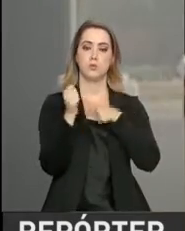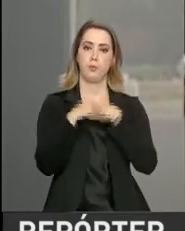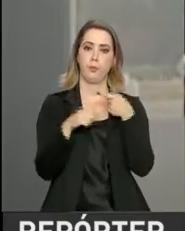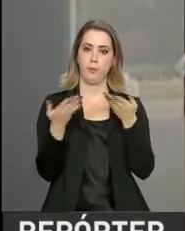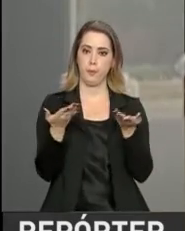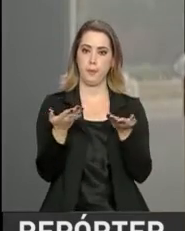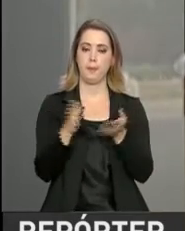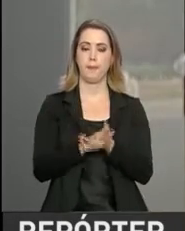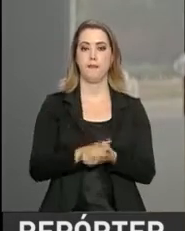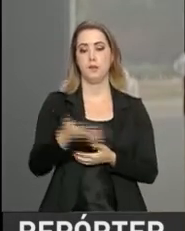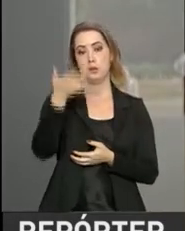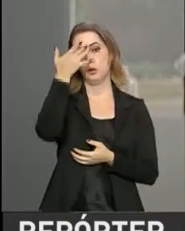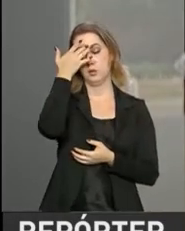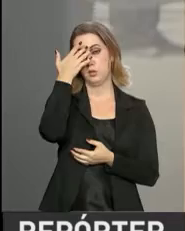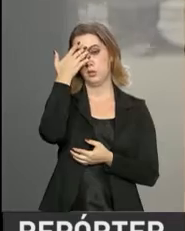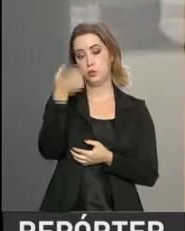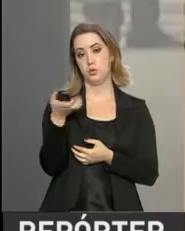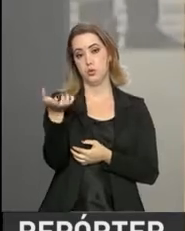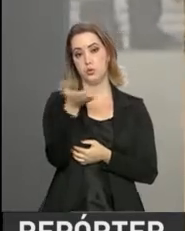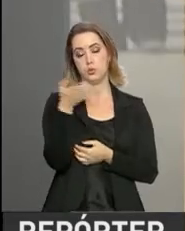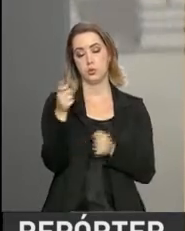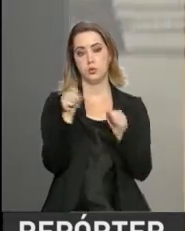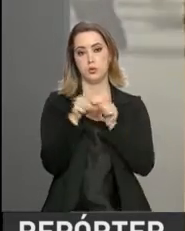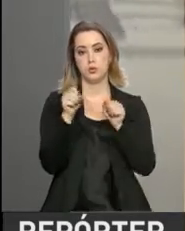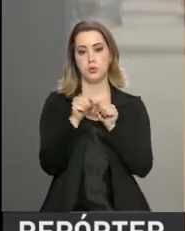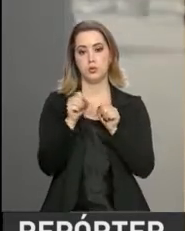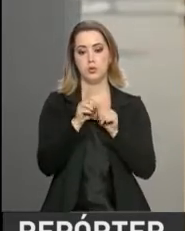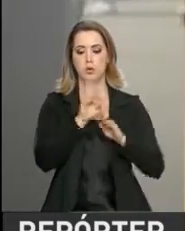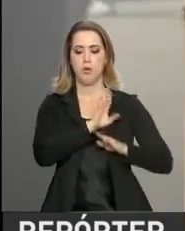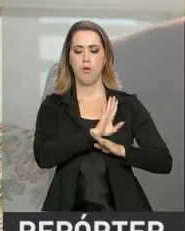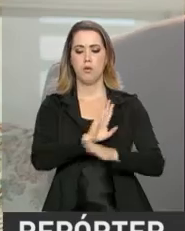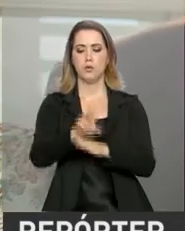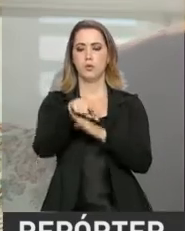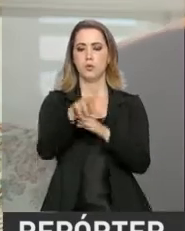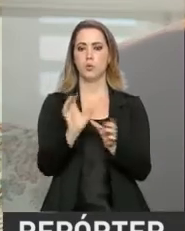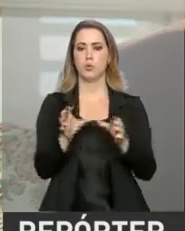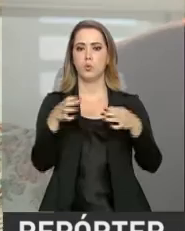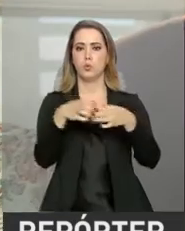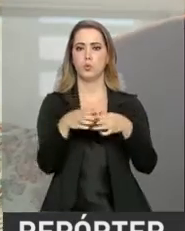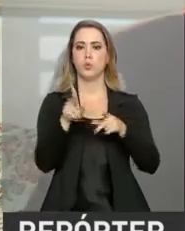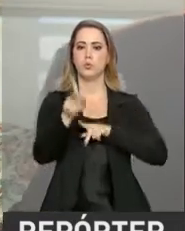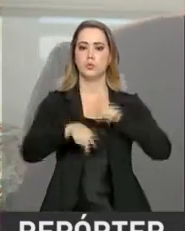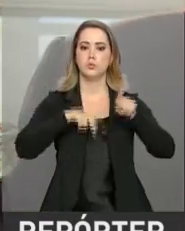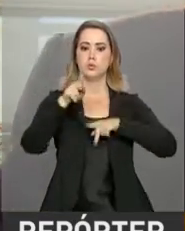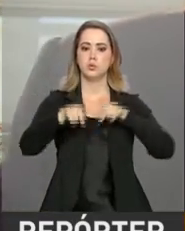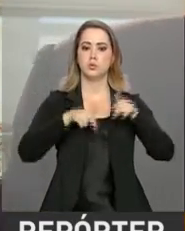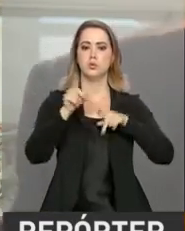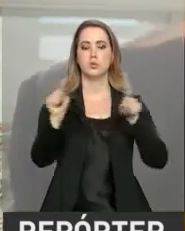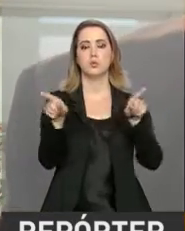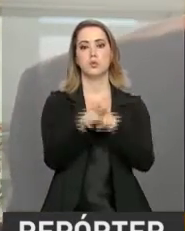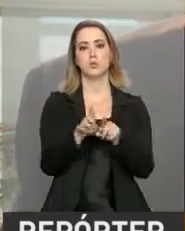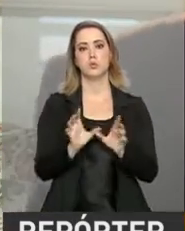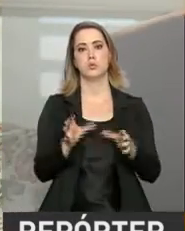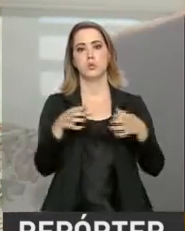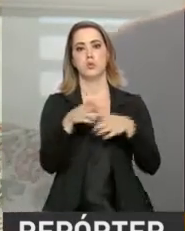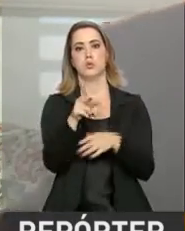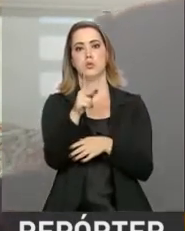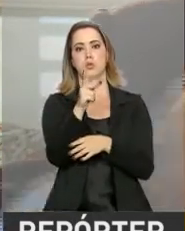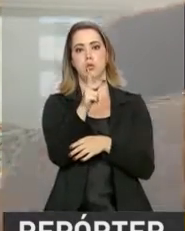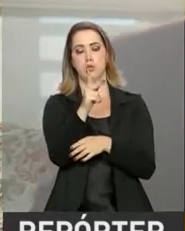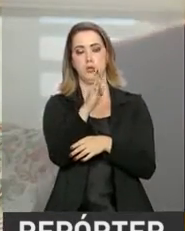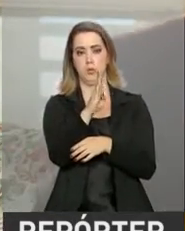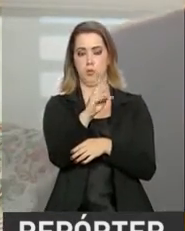a Índia pretende fazer uma cúpula voltada para os povos do BRICS. So basically the idea is to get together